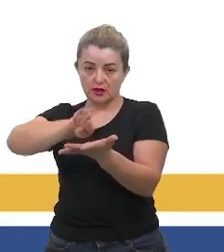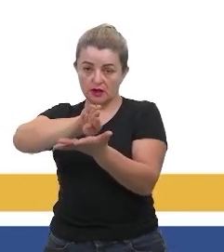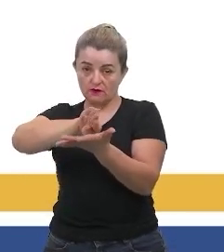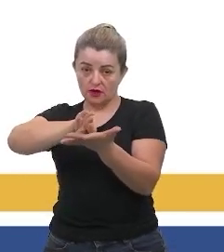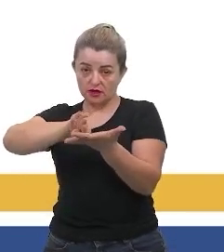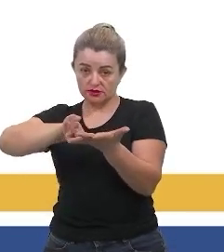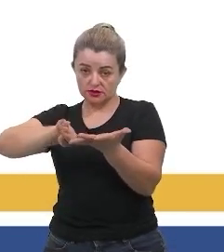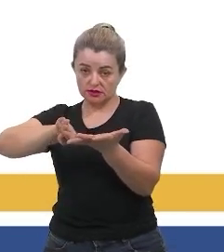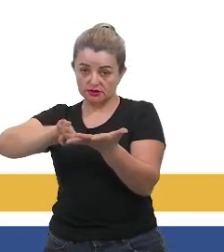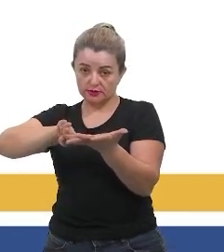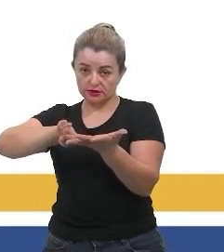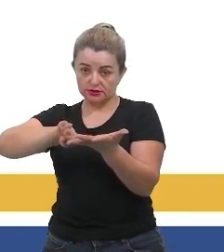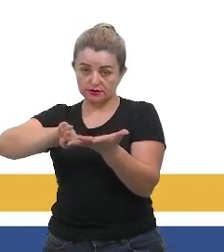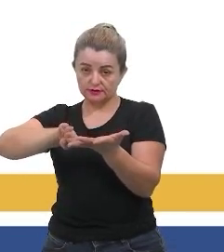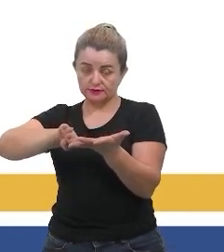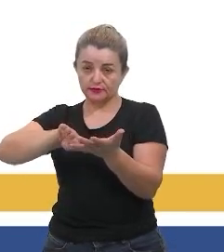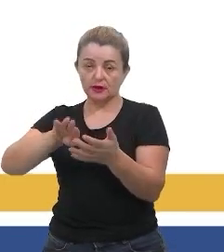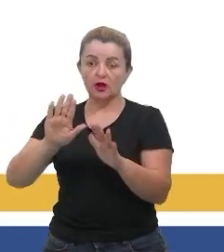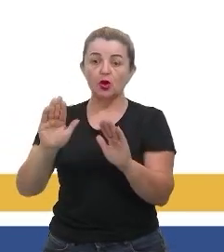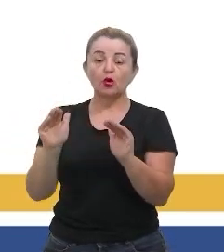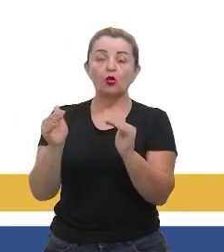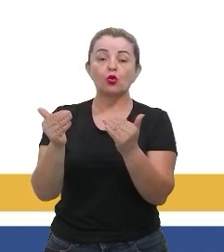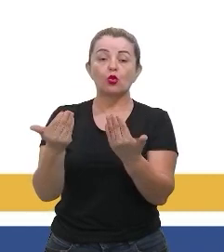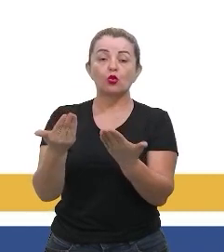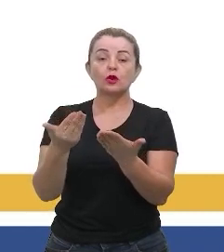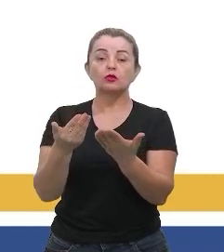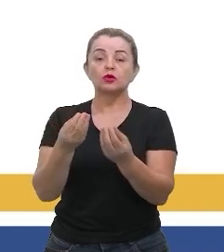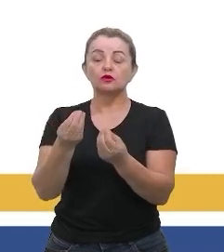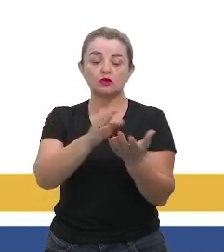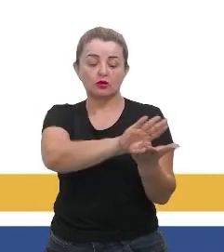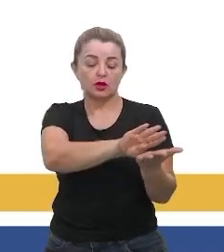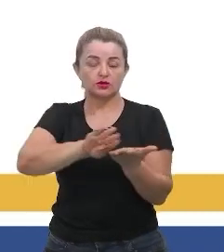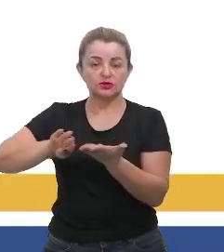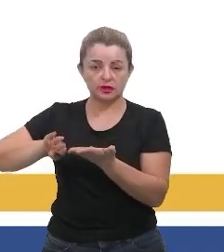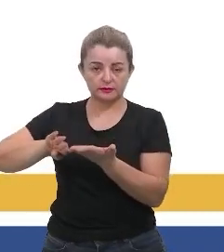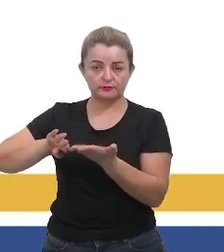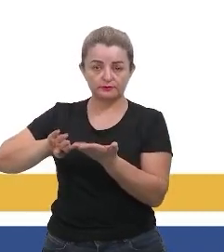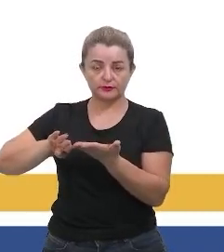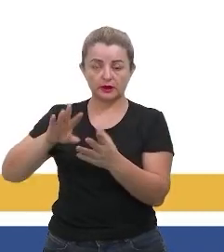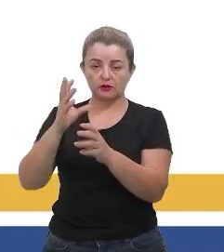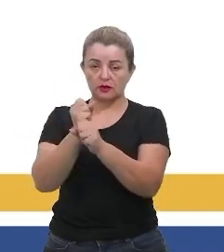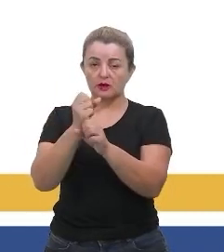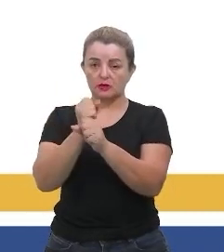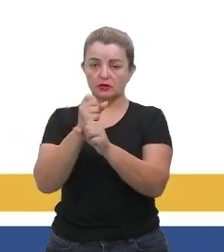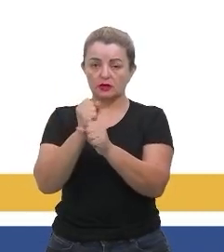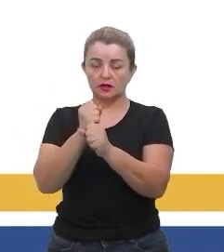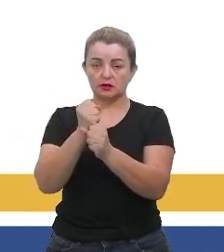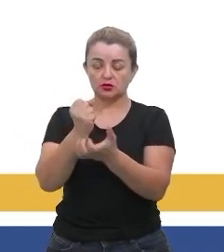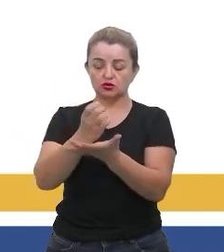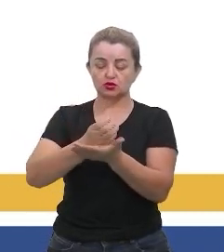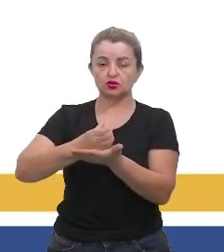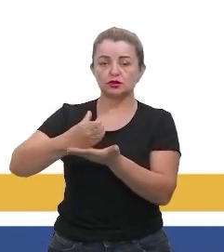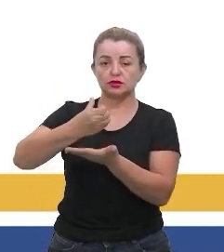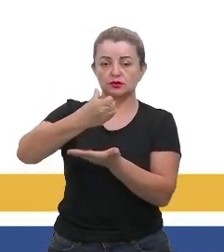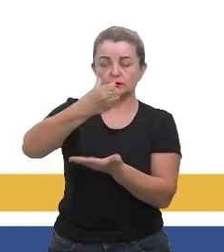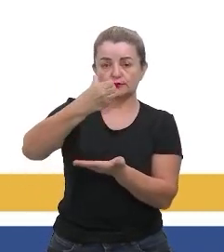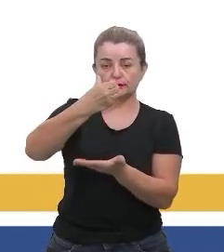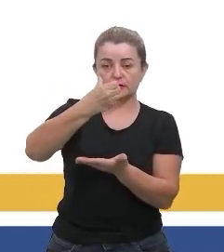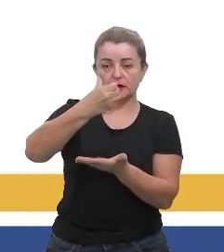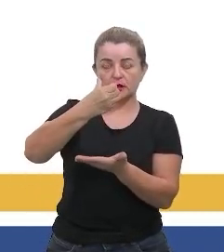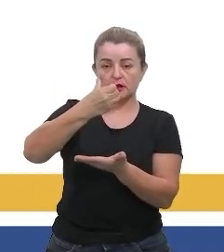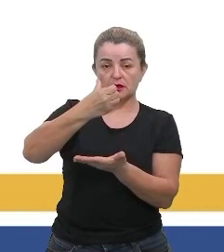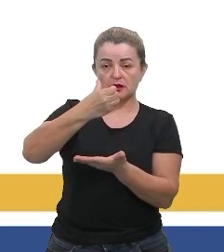retirar essa parte aí. E eu preciso saber quanto eu vou retirar. Nós vamos fazer um cálculo agora do cilindro. Lembrando que a fórmula do cilindro